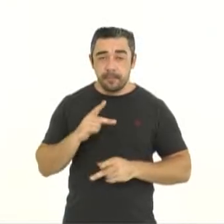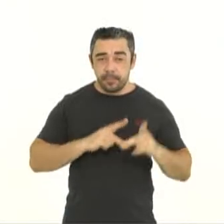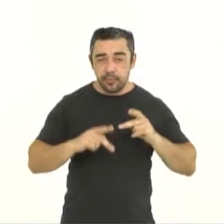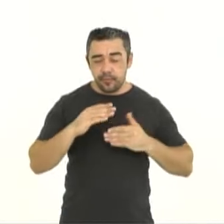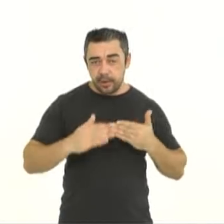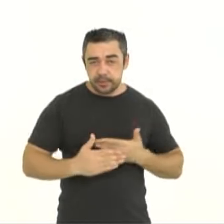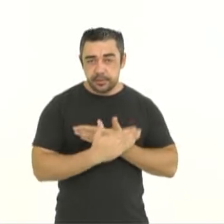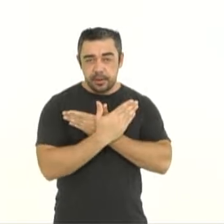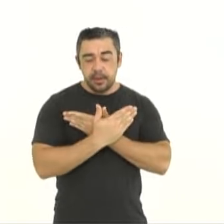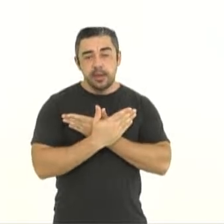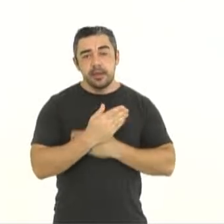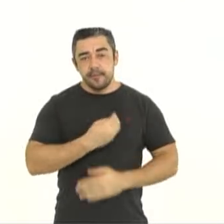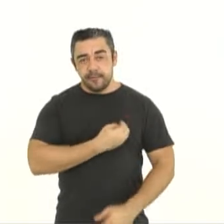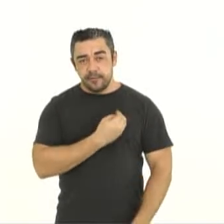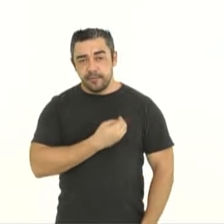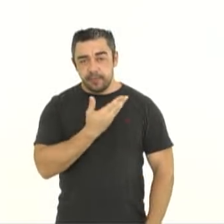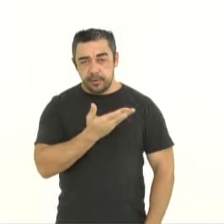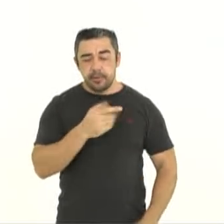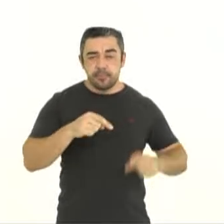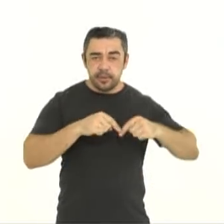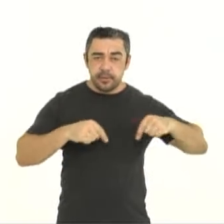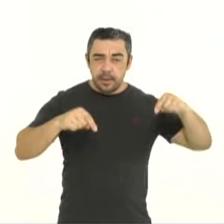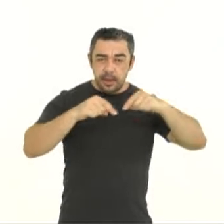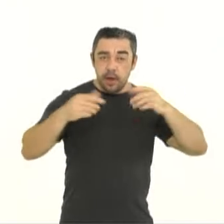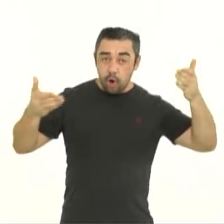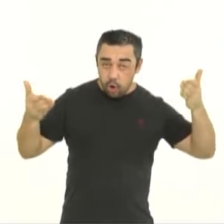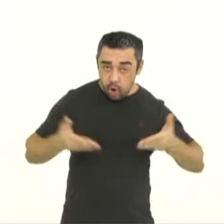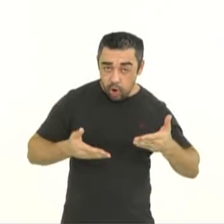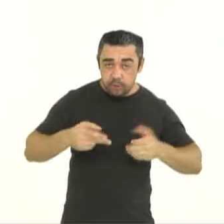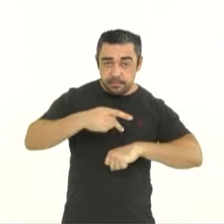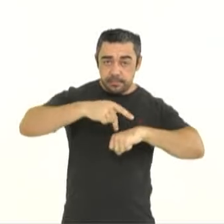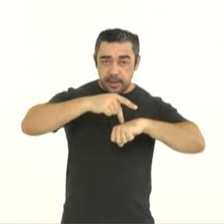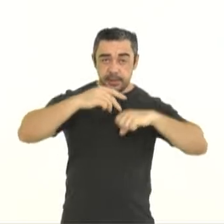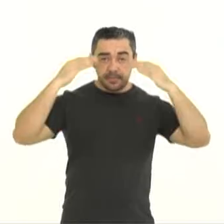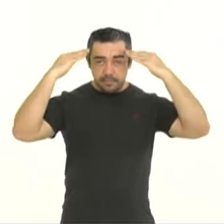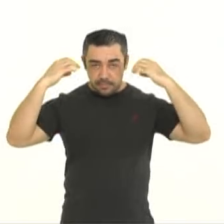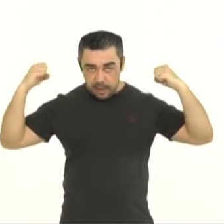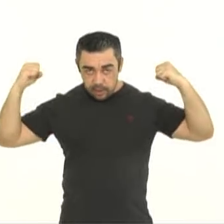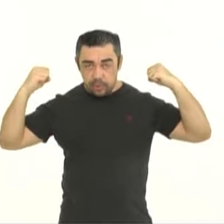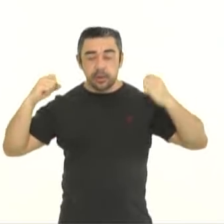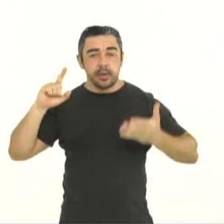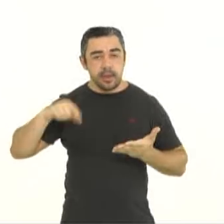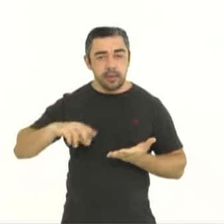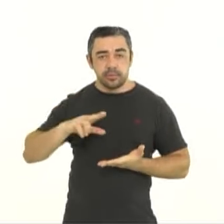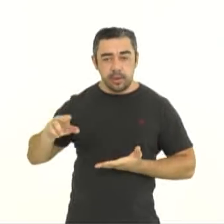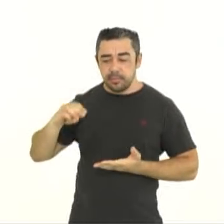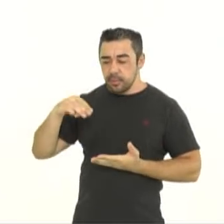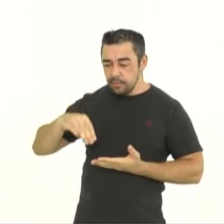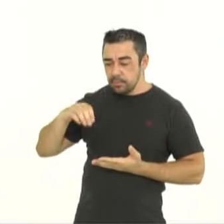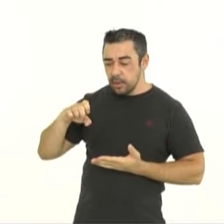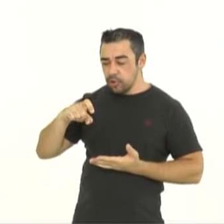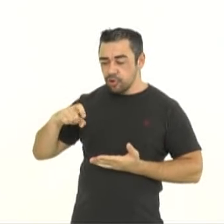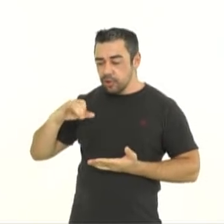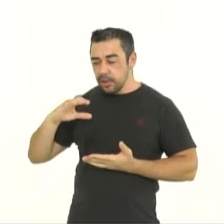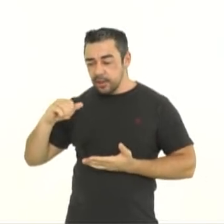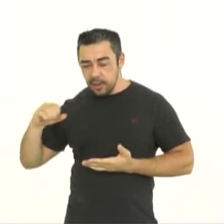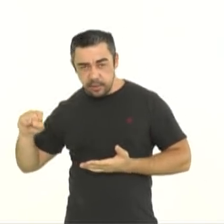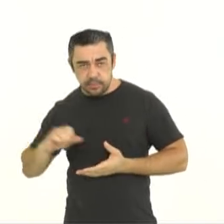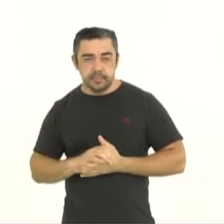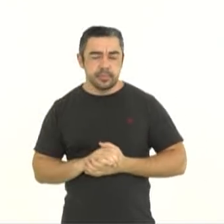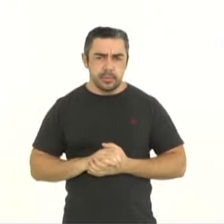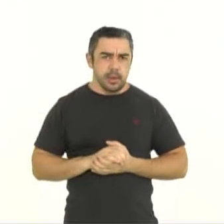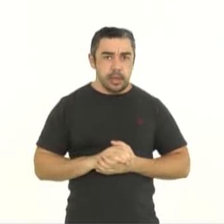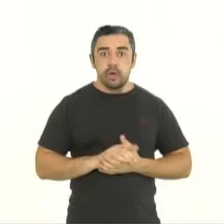astecas, povos que habitavam as terras do atual México, também eram chamados de mexicas. Dominaram